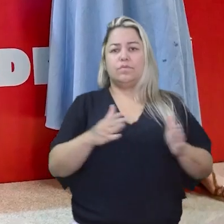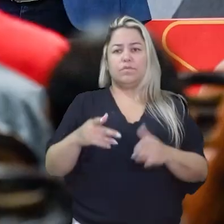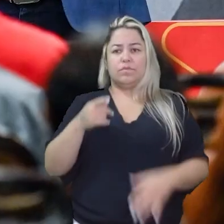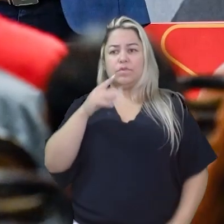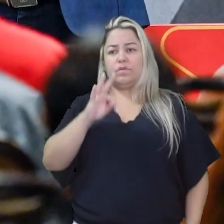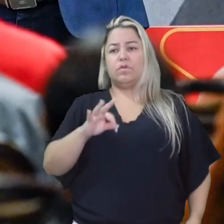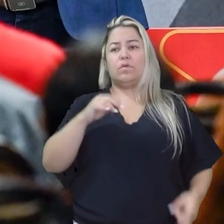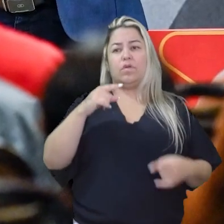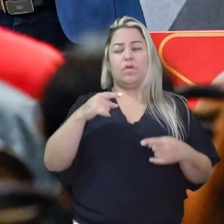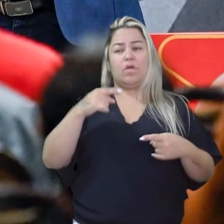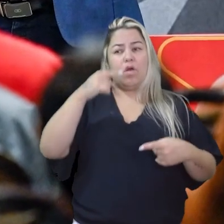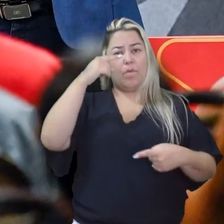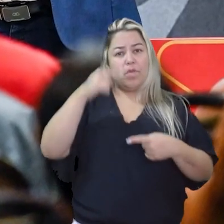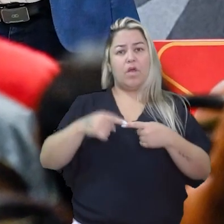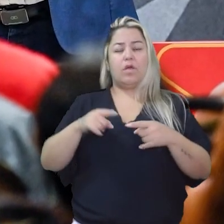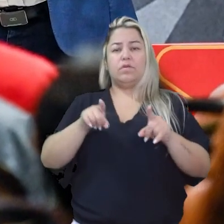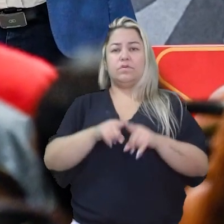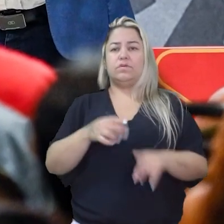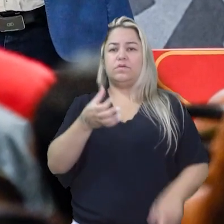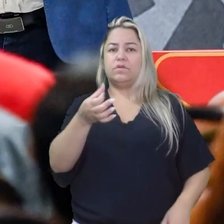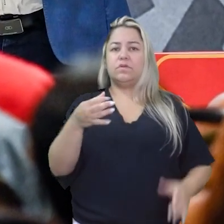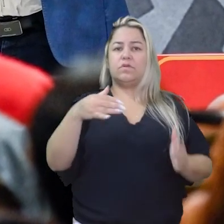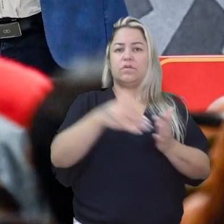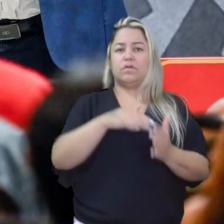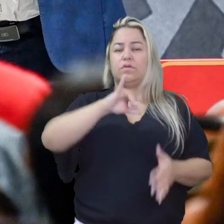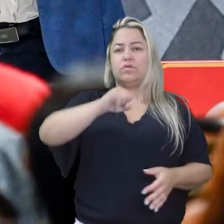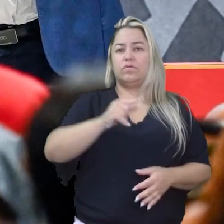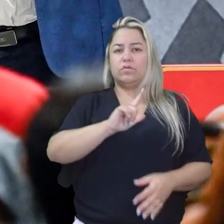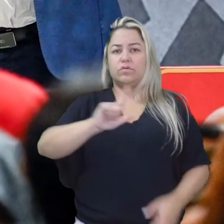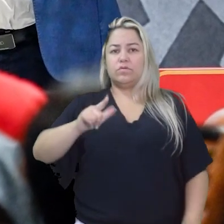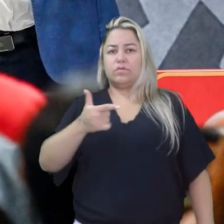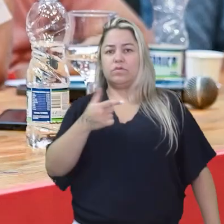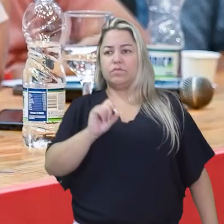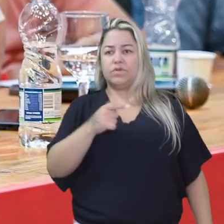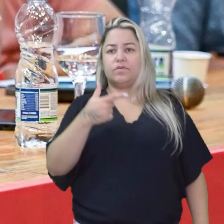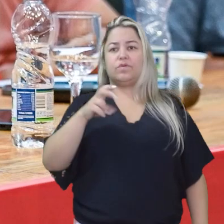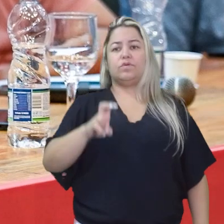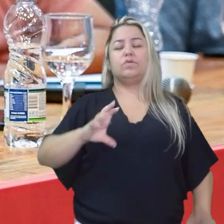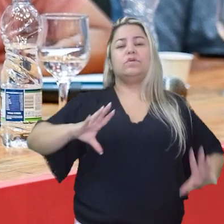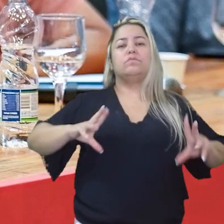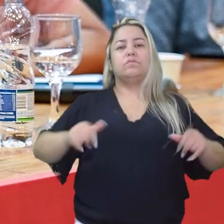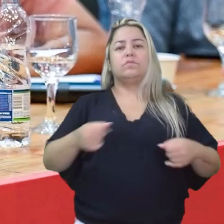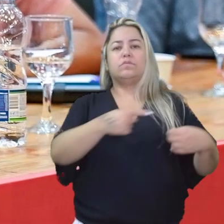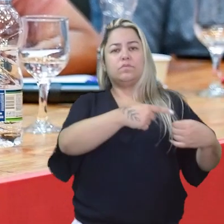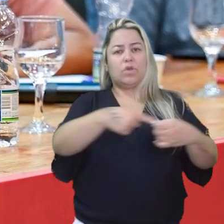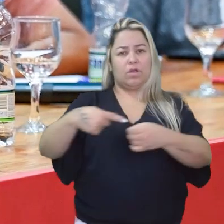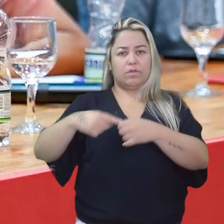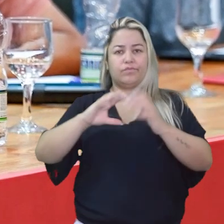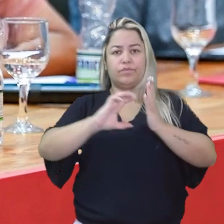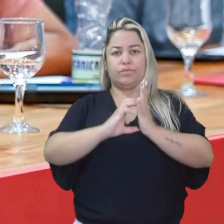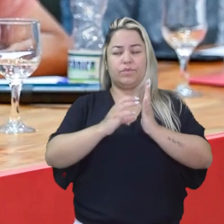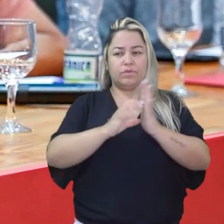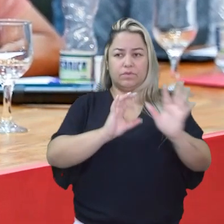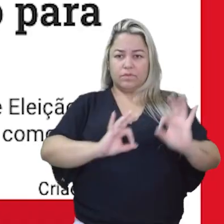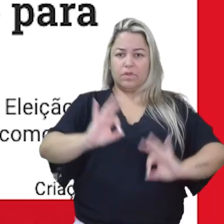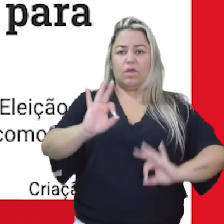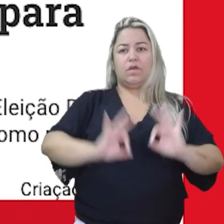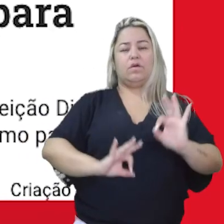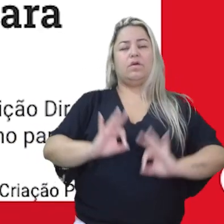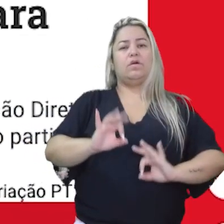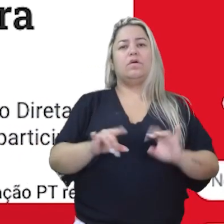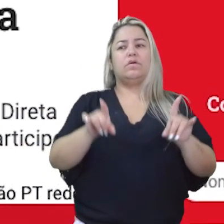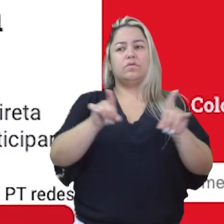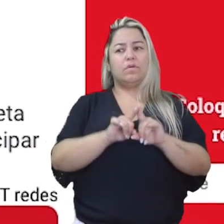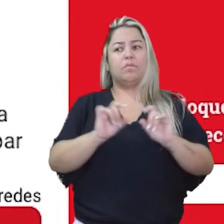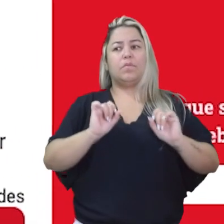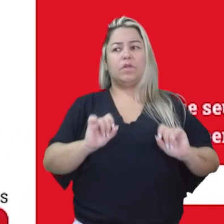PT, culminará com a votação no dia 6 de julho de 2025 em todas as cidades em que o partido está organizado. Como parte